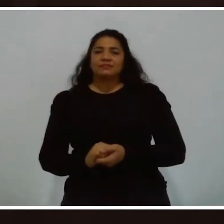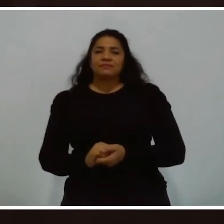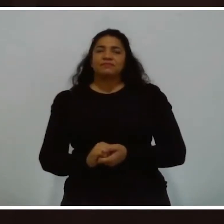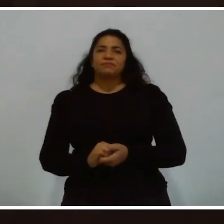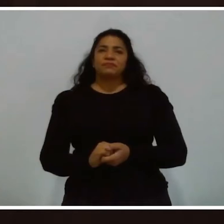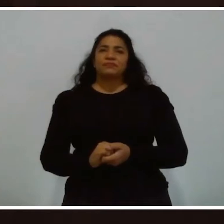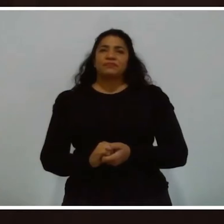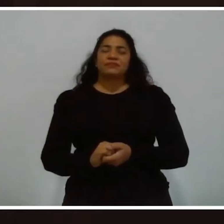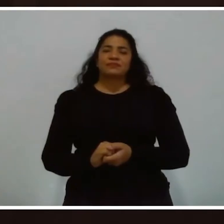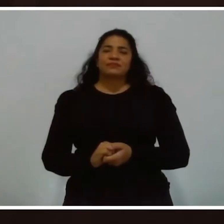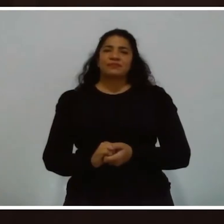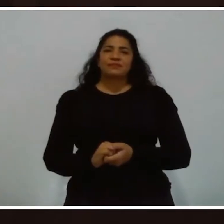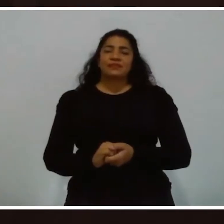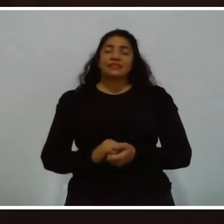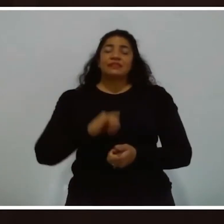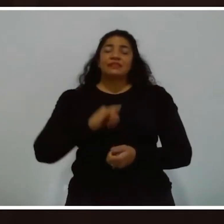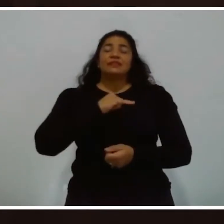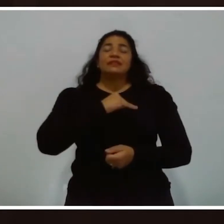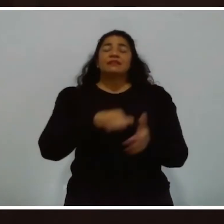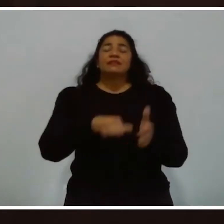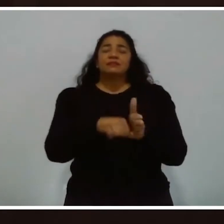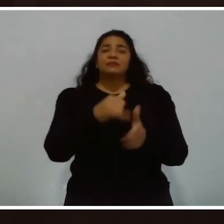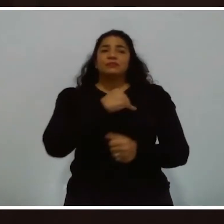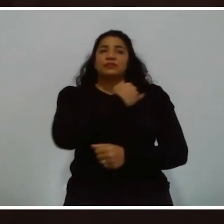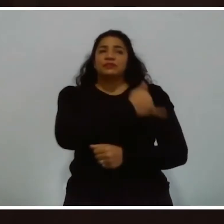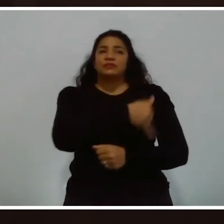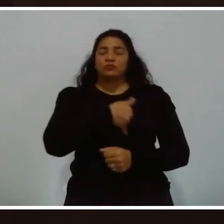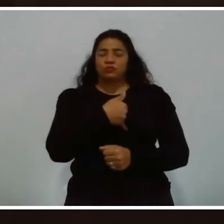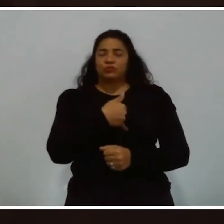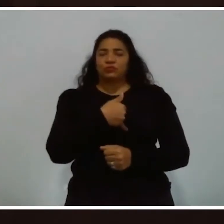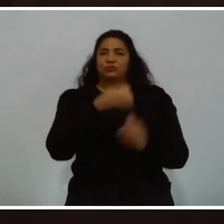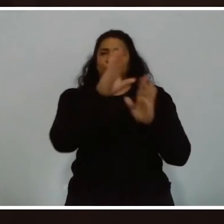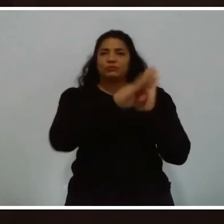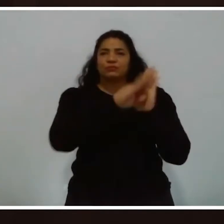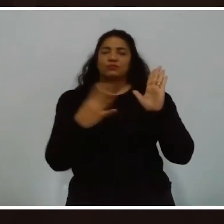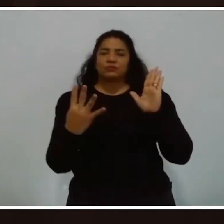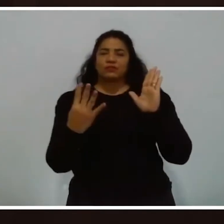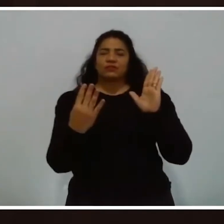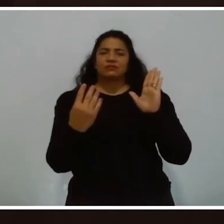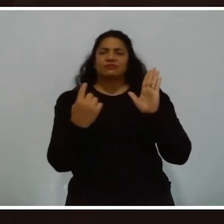né, 1 João, e versículos 20 e 21. Eu não vou ler para ganhar tempo. Aí,